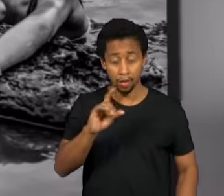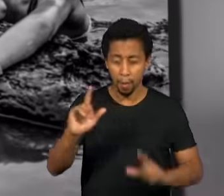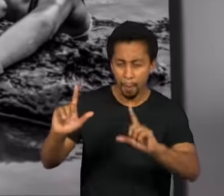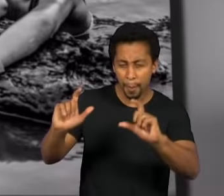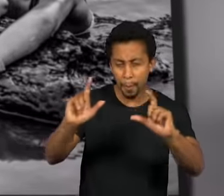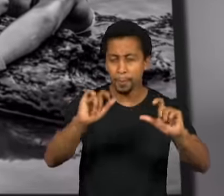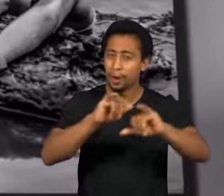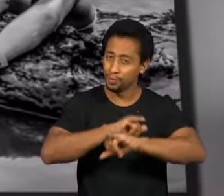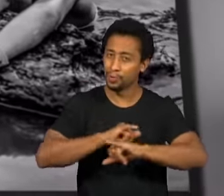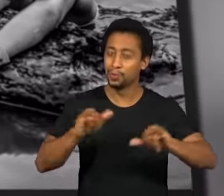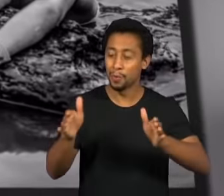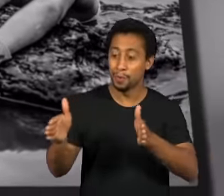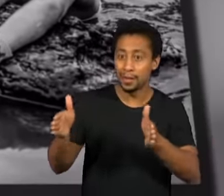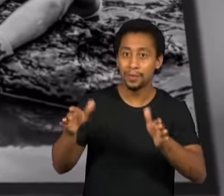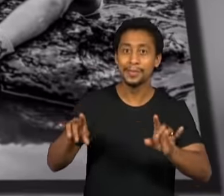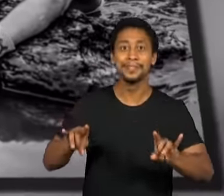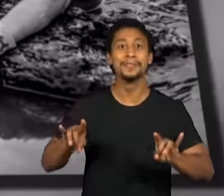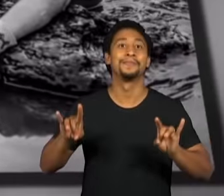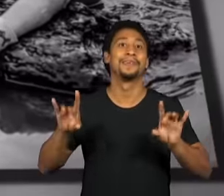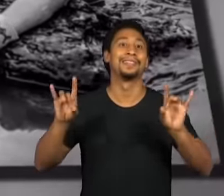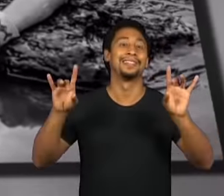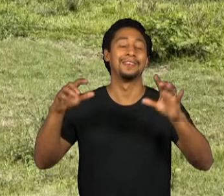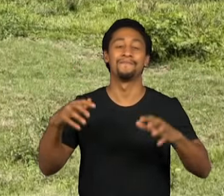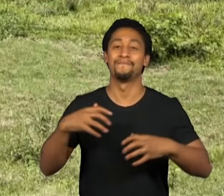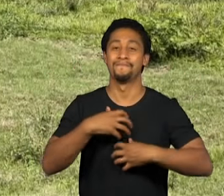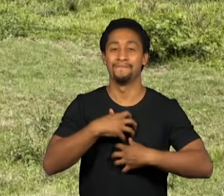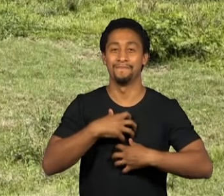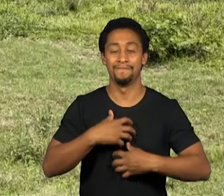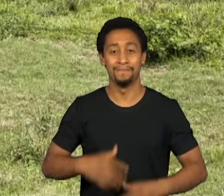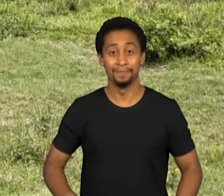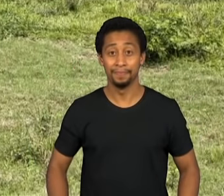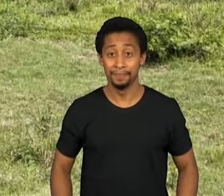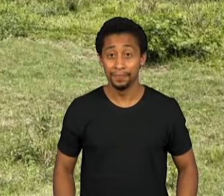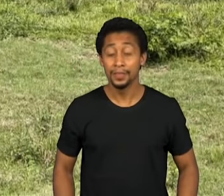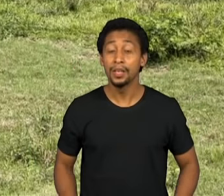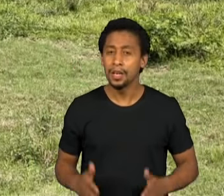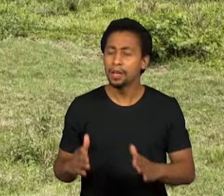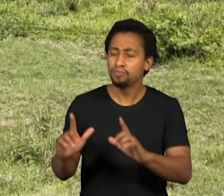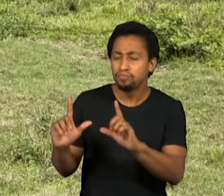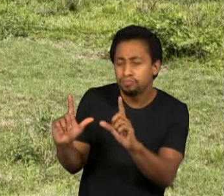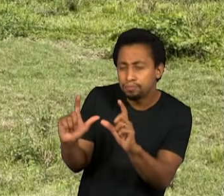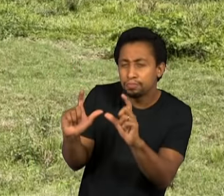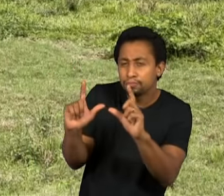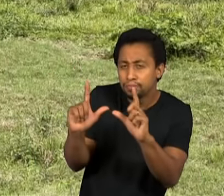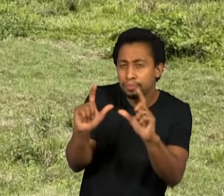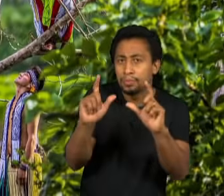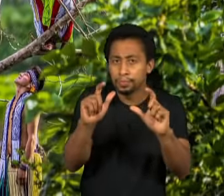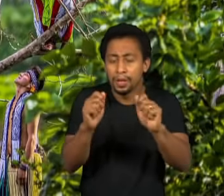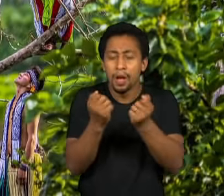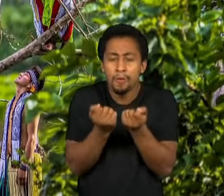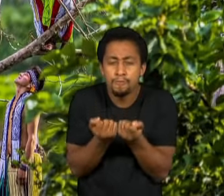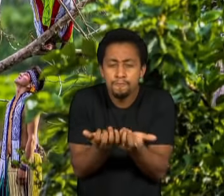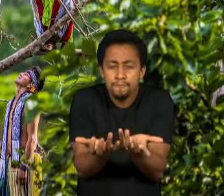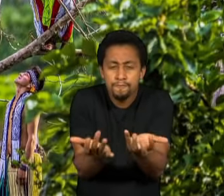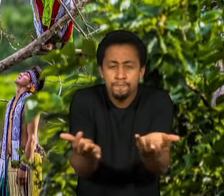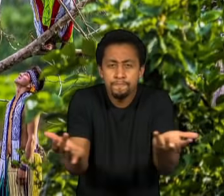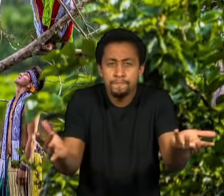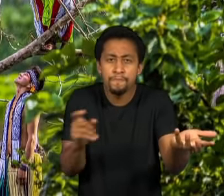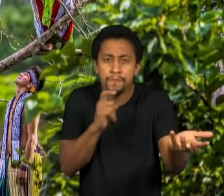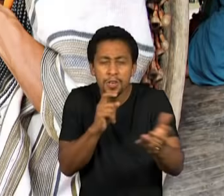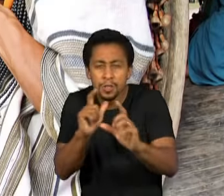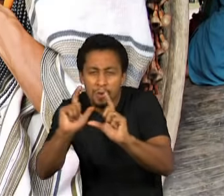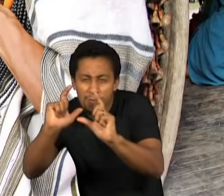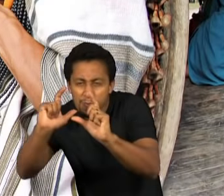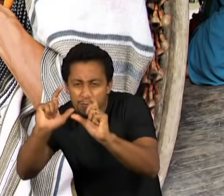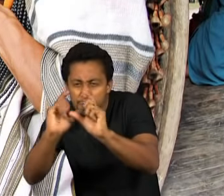especiais durante o trabalho de campo. Quando eu estava no Acre, fui fotografar 2 etnias, e numa dessas viagens